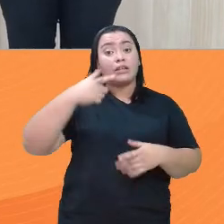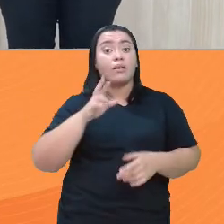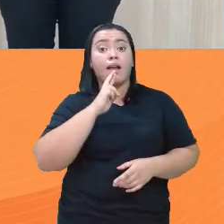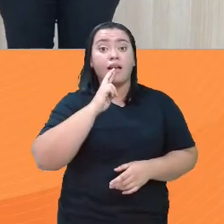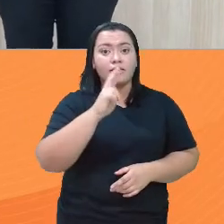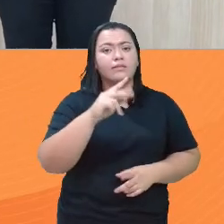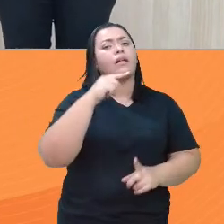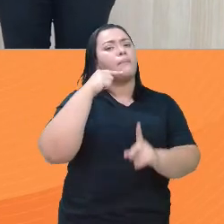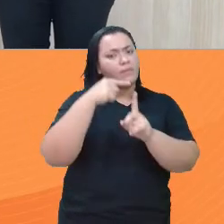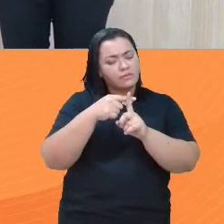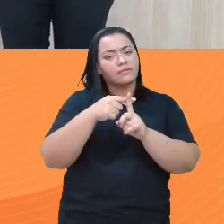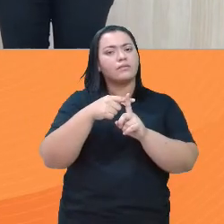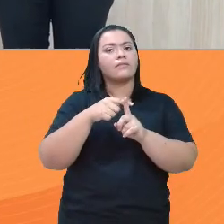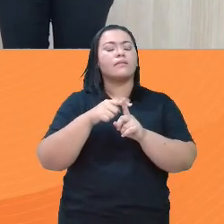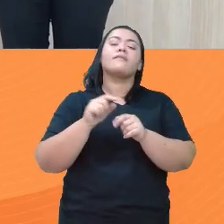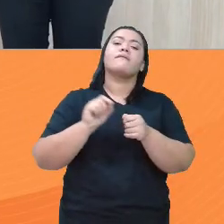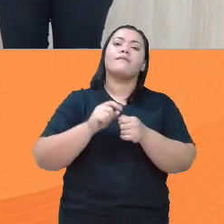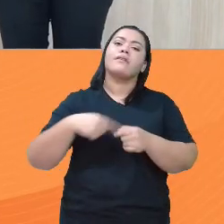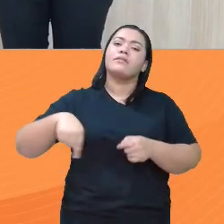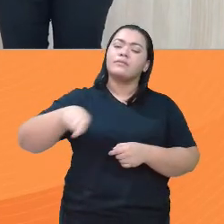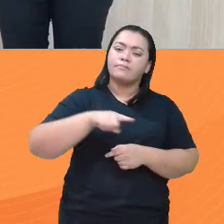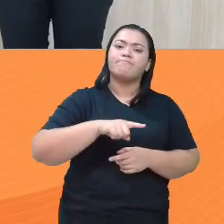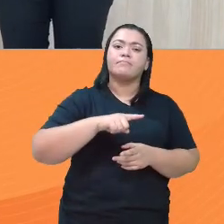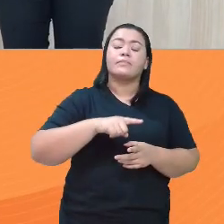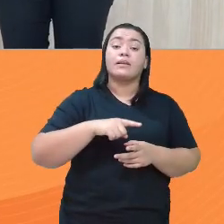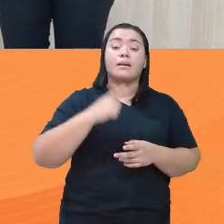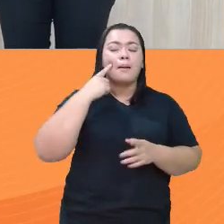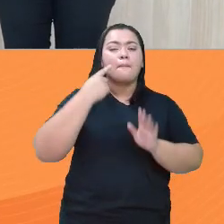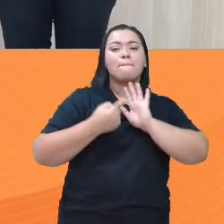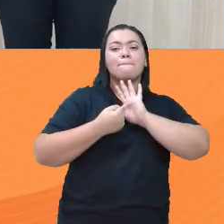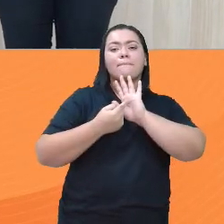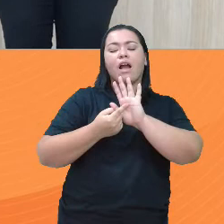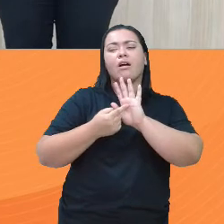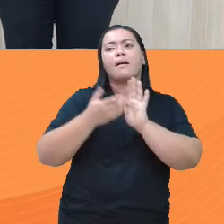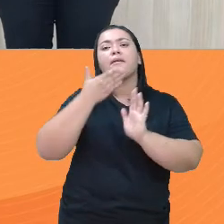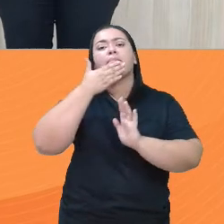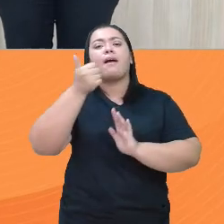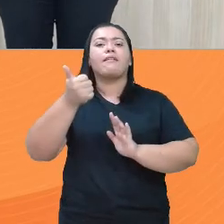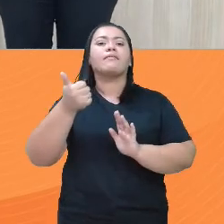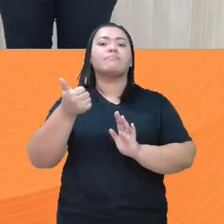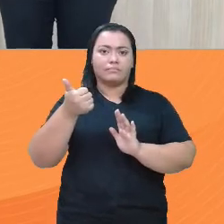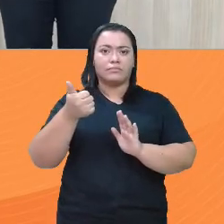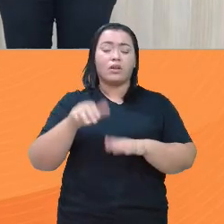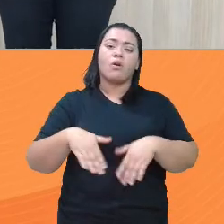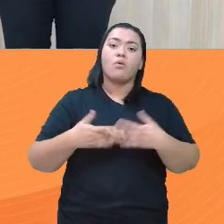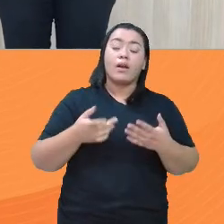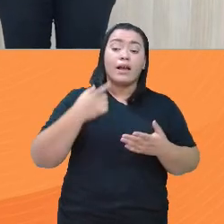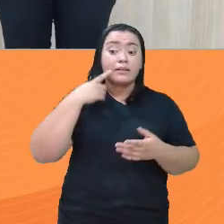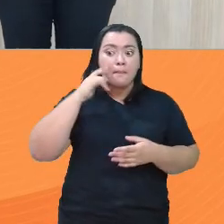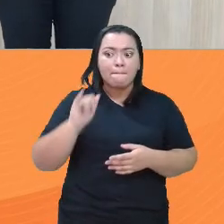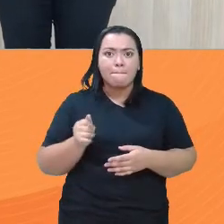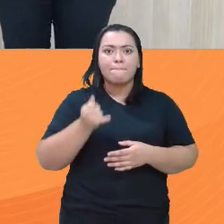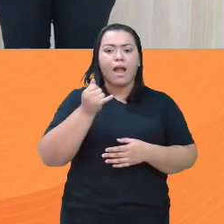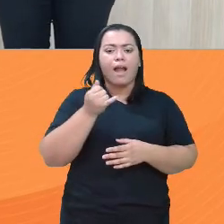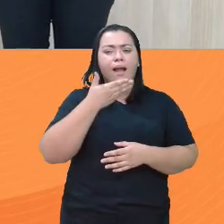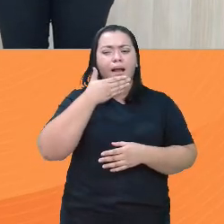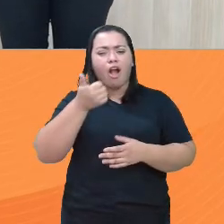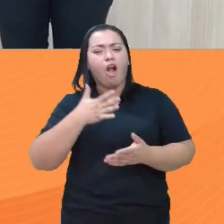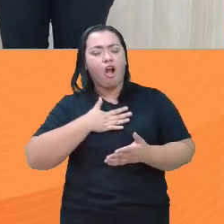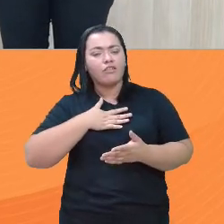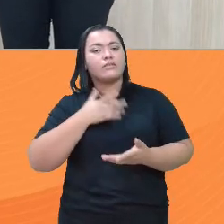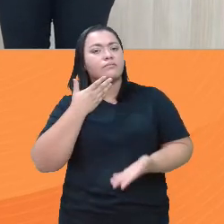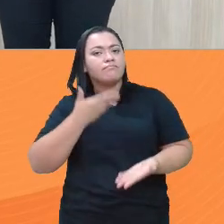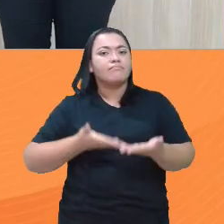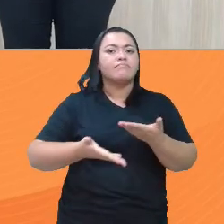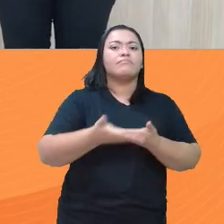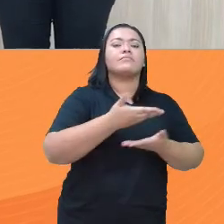positivo faz com que cada vez mais ele demonstre para a gente as suas preferências. E a gente se aproveita dessas preferências para tornar o